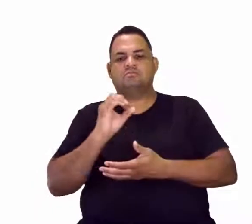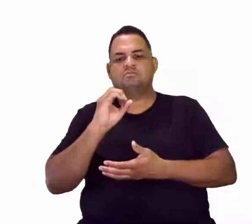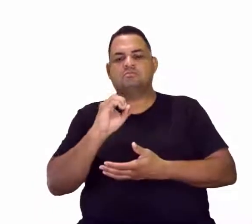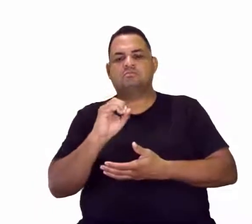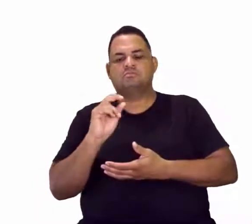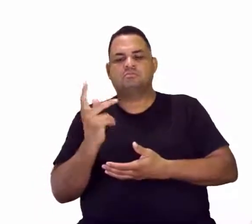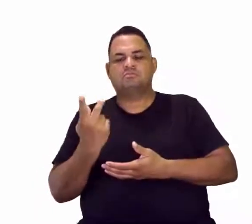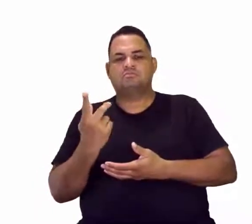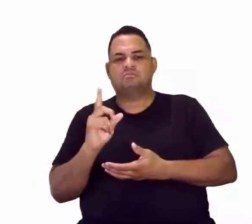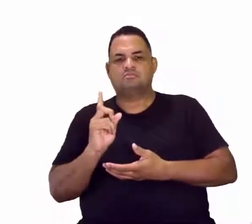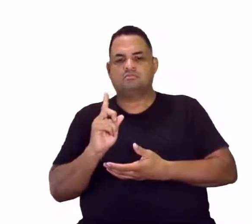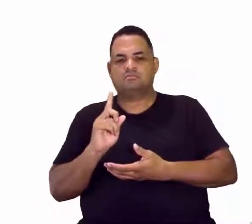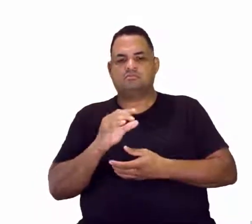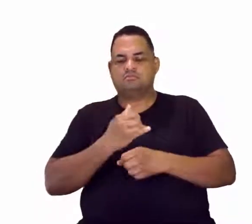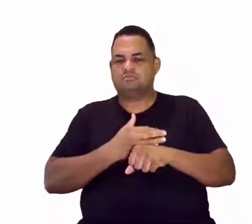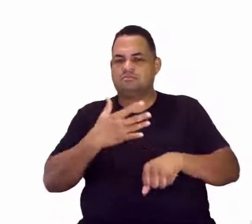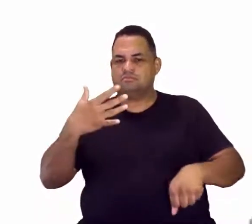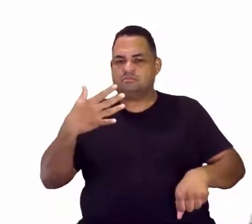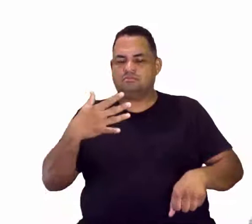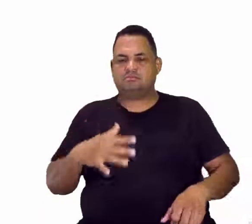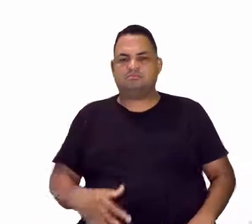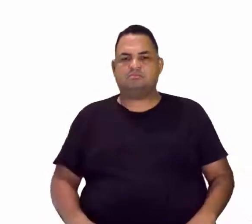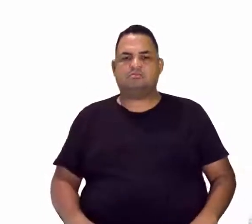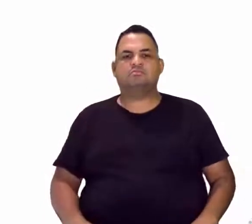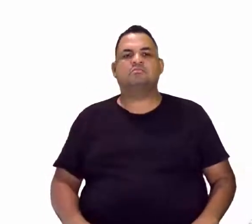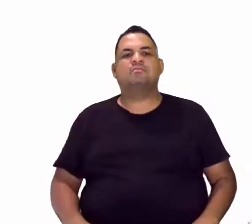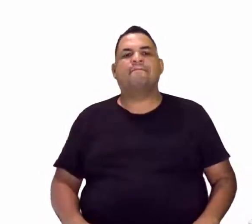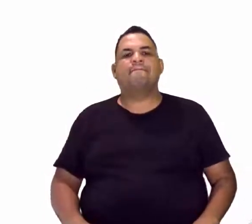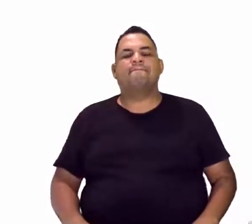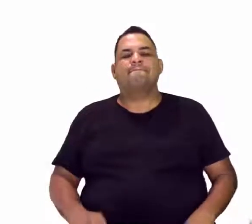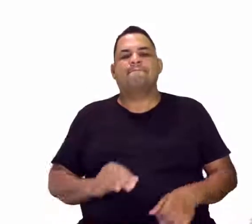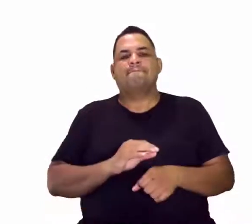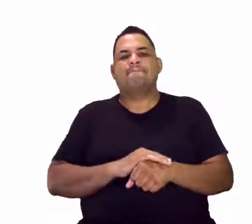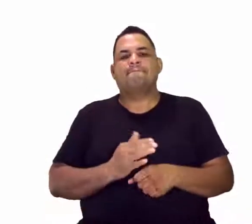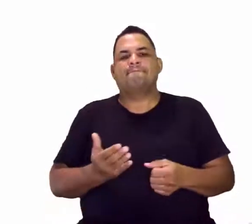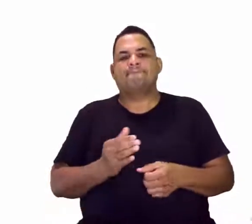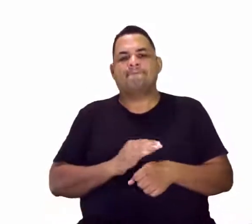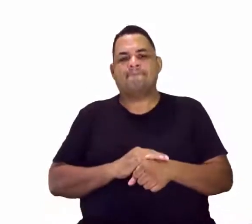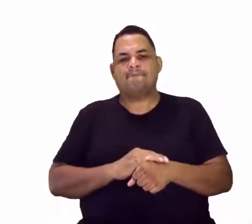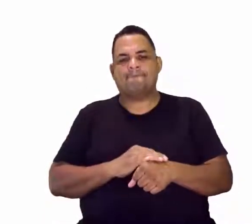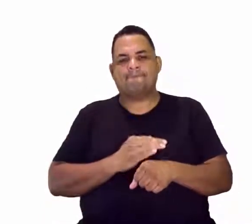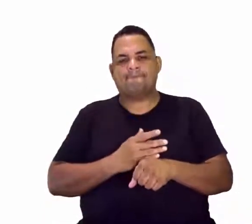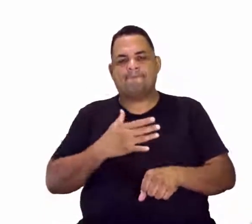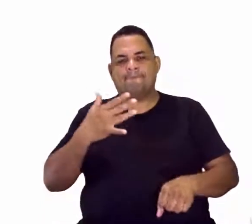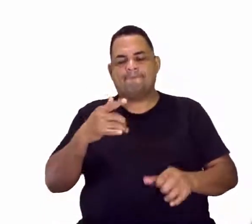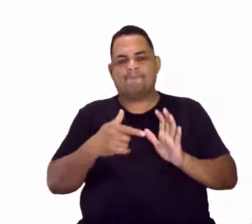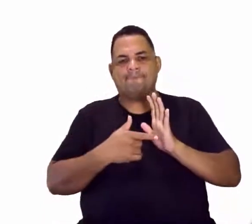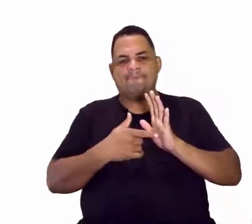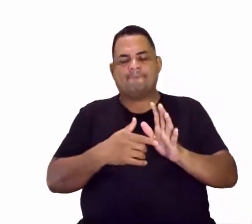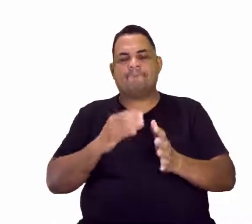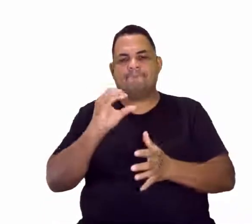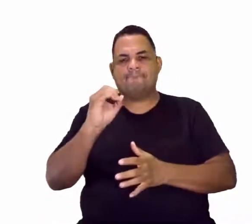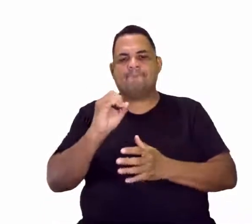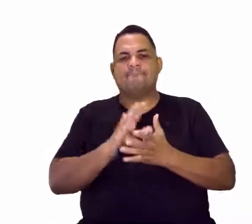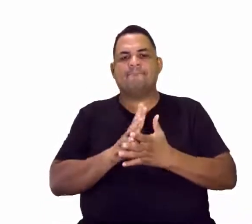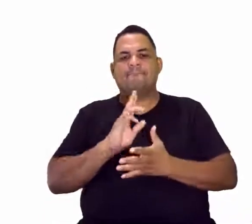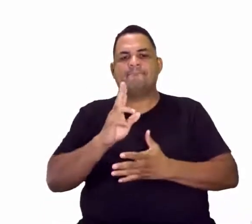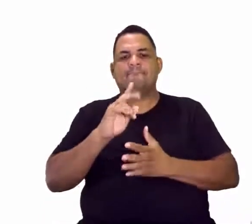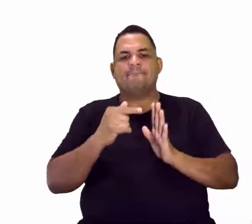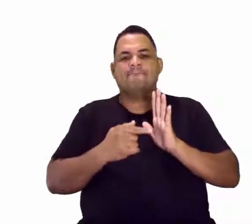que não é um ácido. Por isso que ácidos que apresentam oxigênio, eles sempre